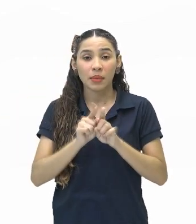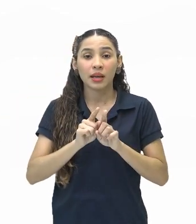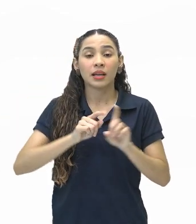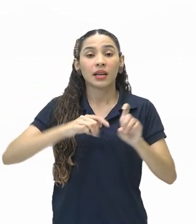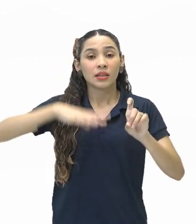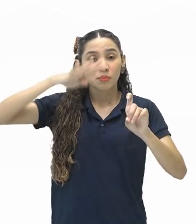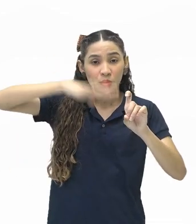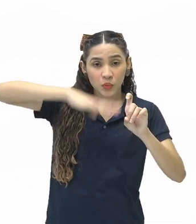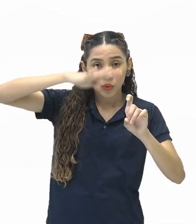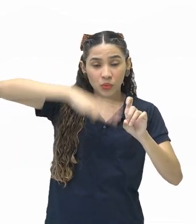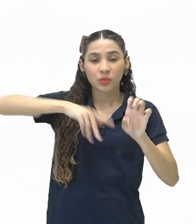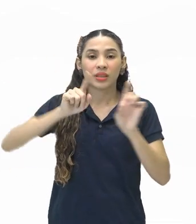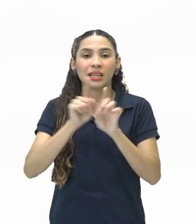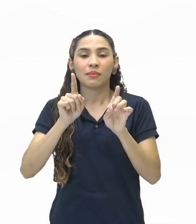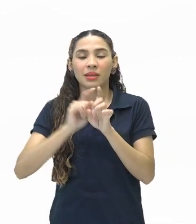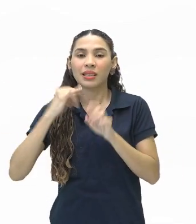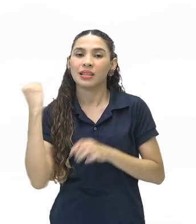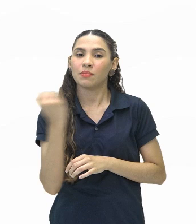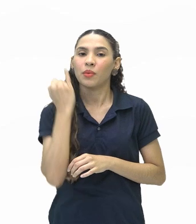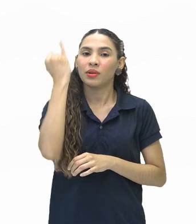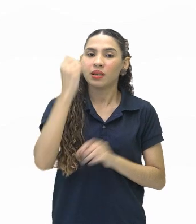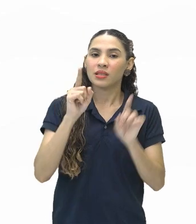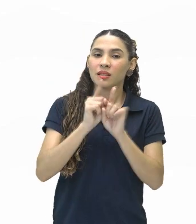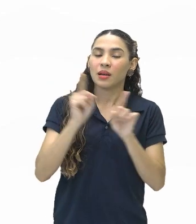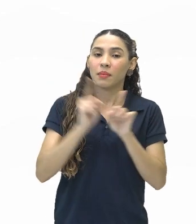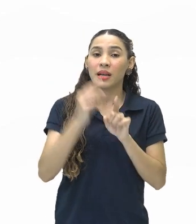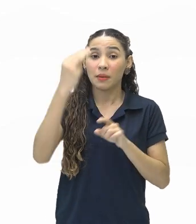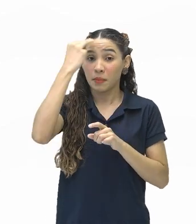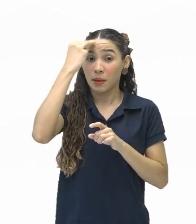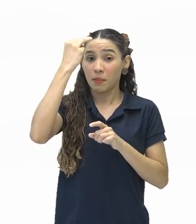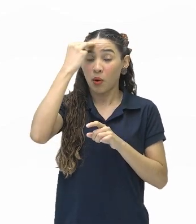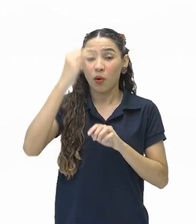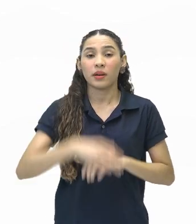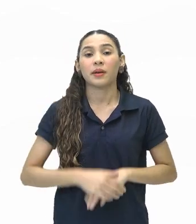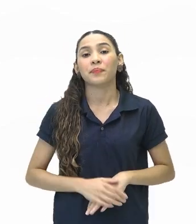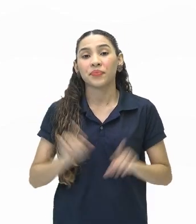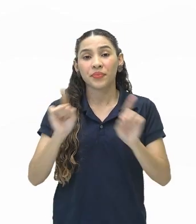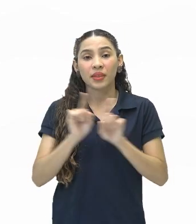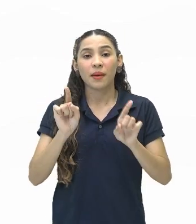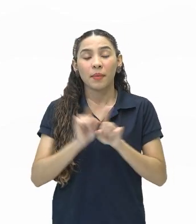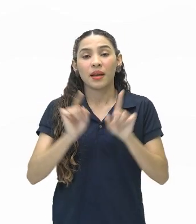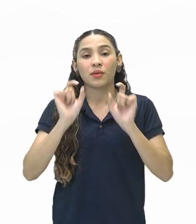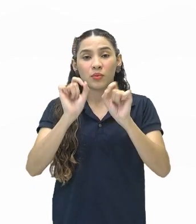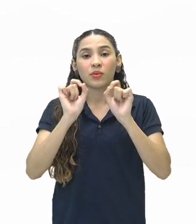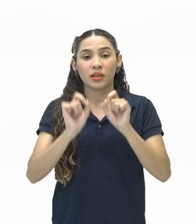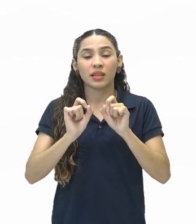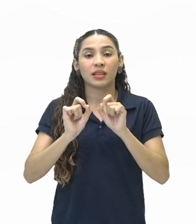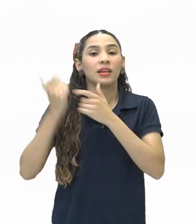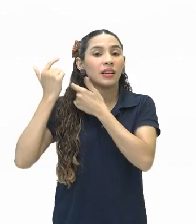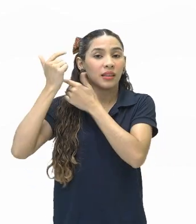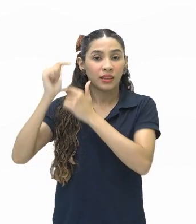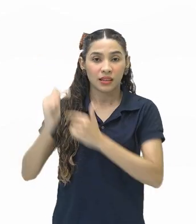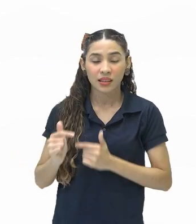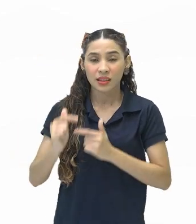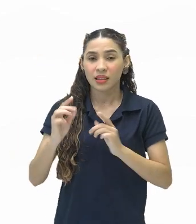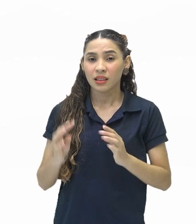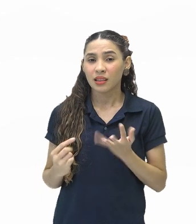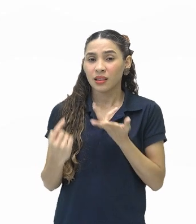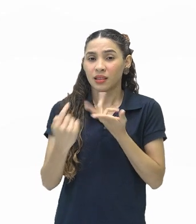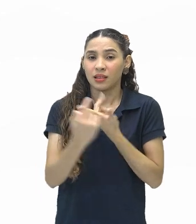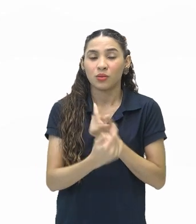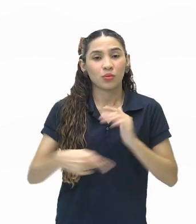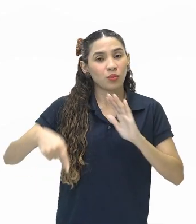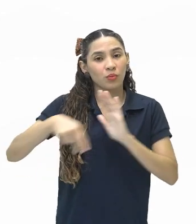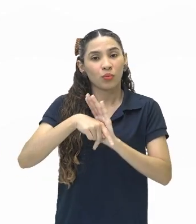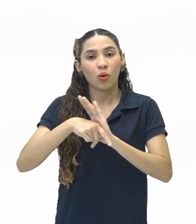rituais, a importância da memória, a importância da ancestralidade, tudo isso veio